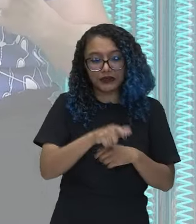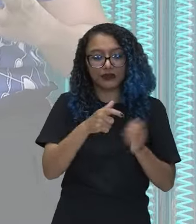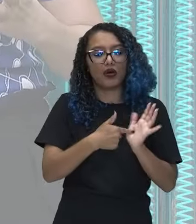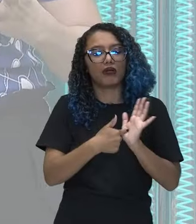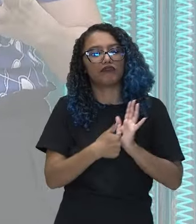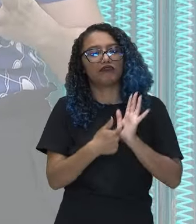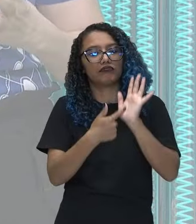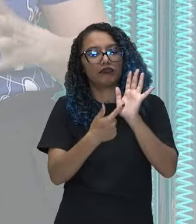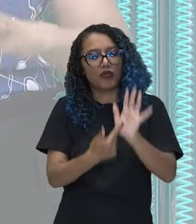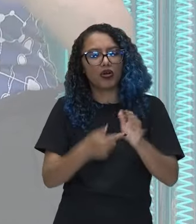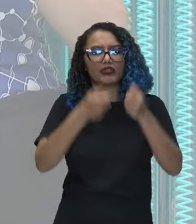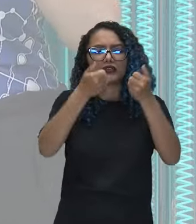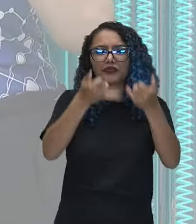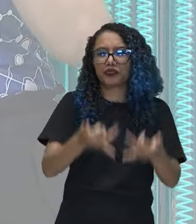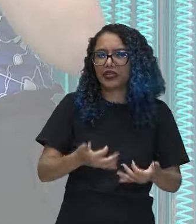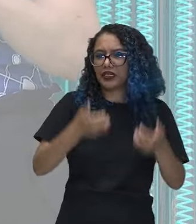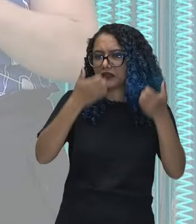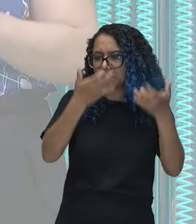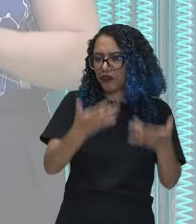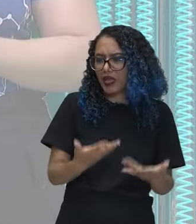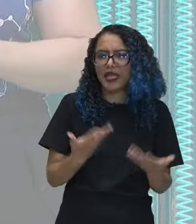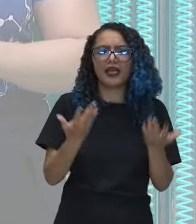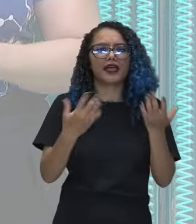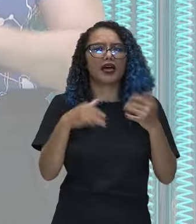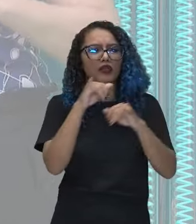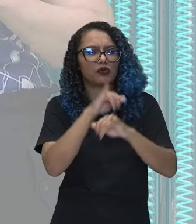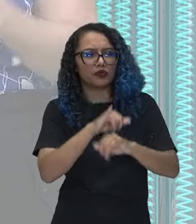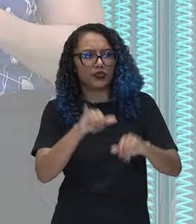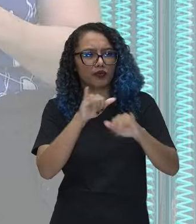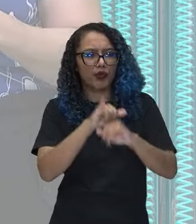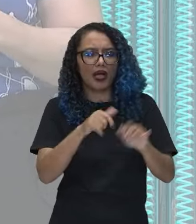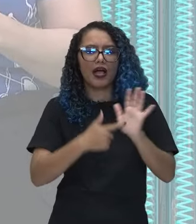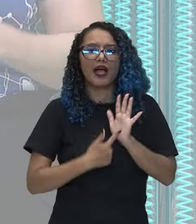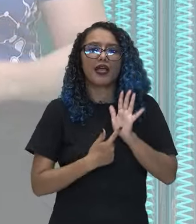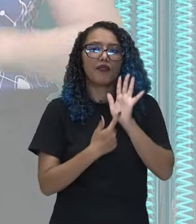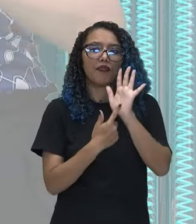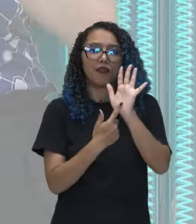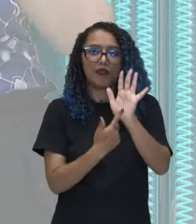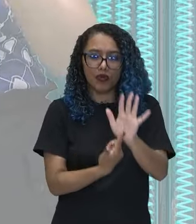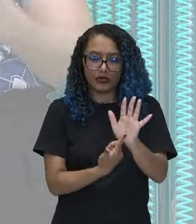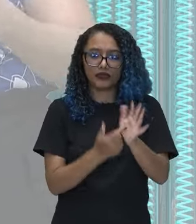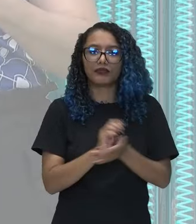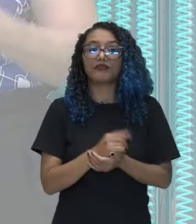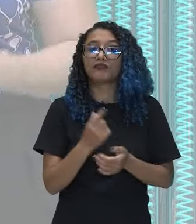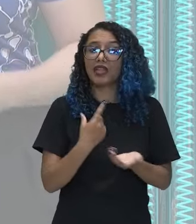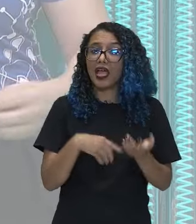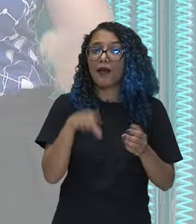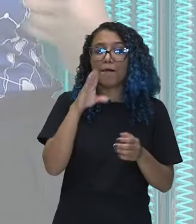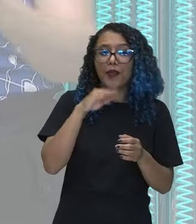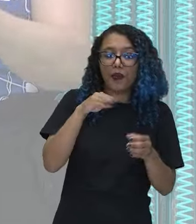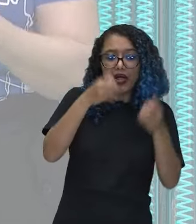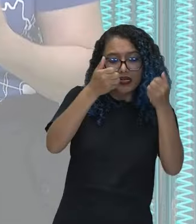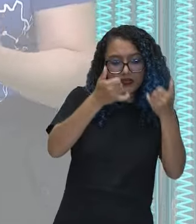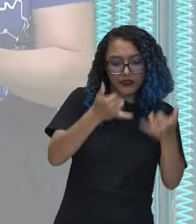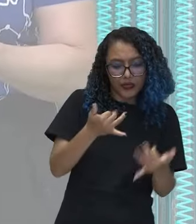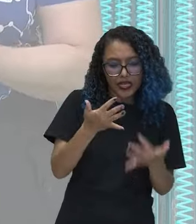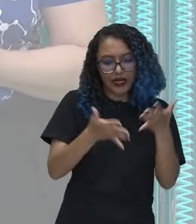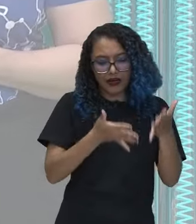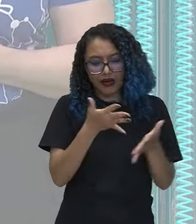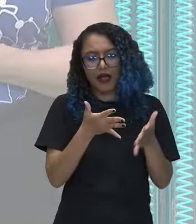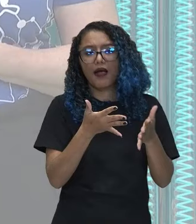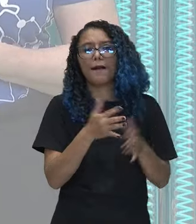sobre determinada situação, aí mostra, né, além de falar, vai mostrar a imagem de onde